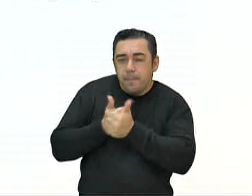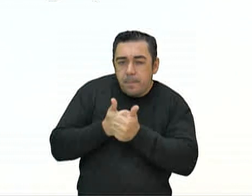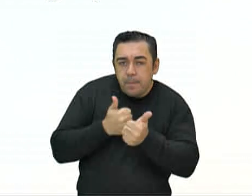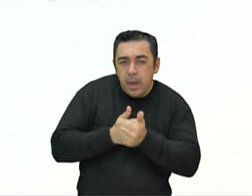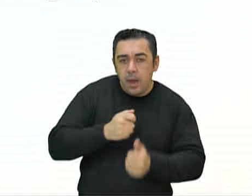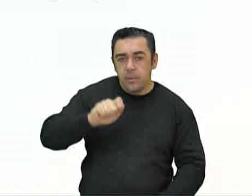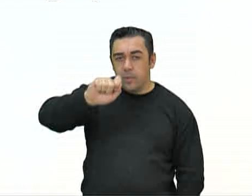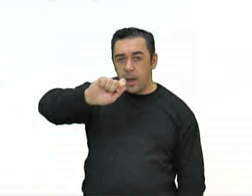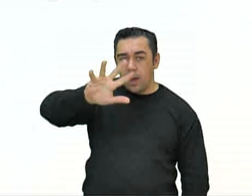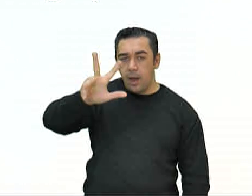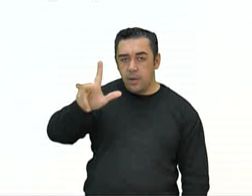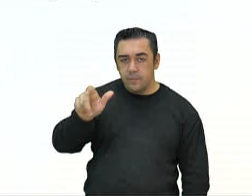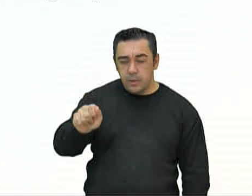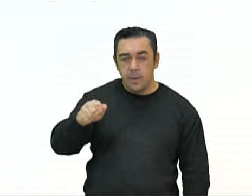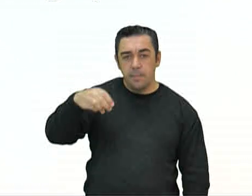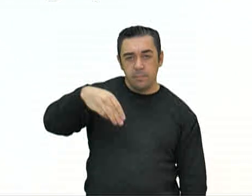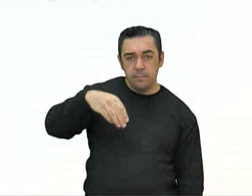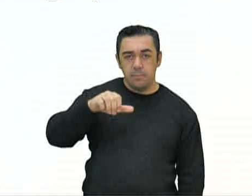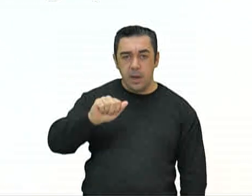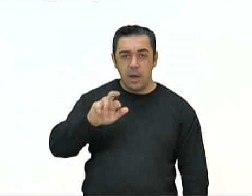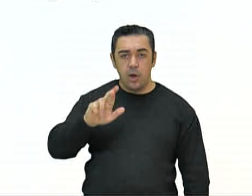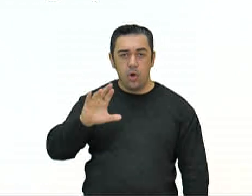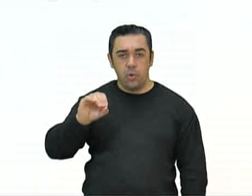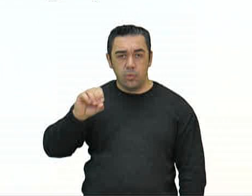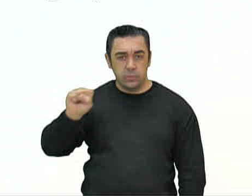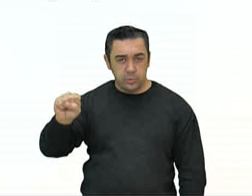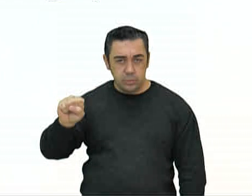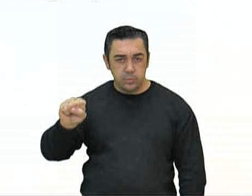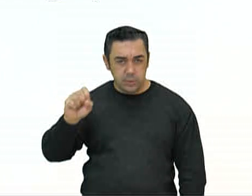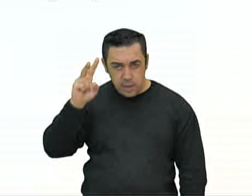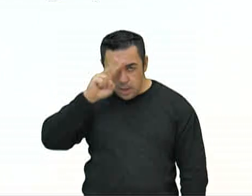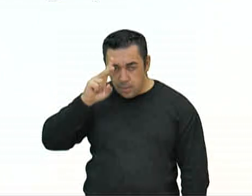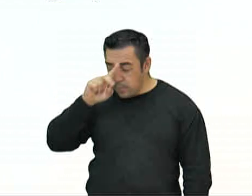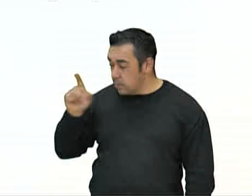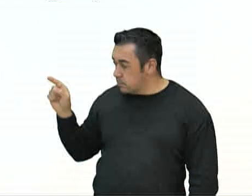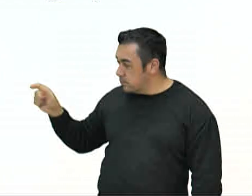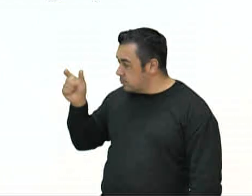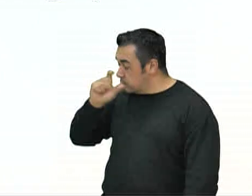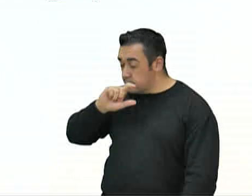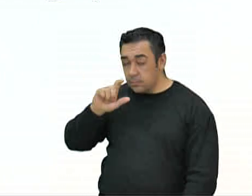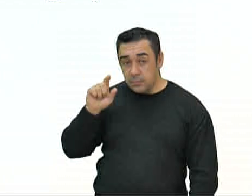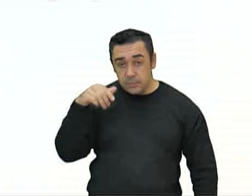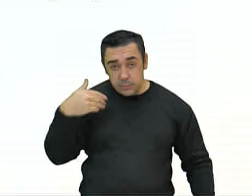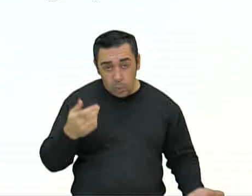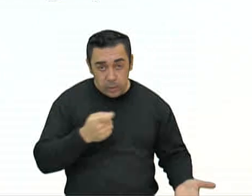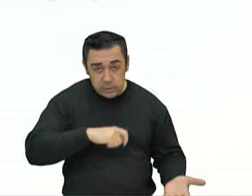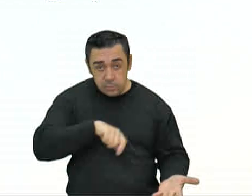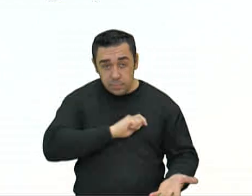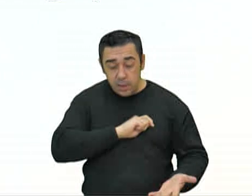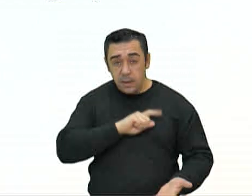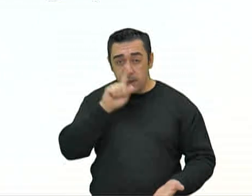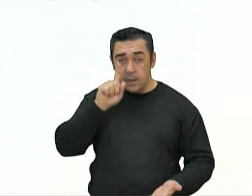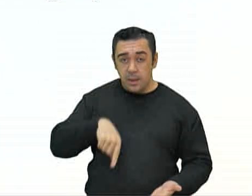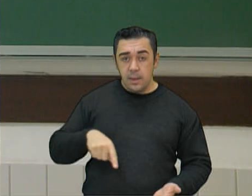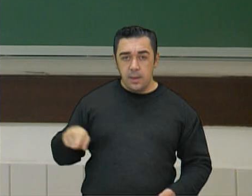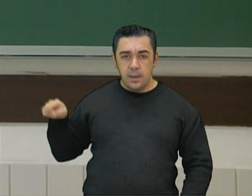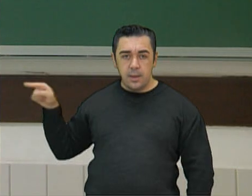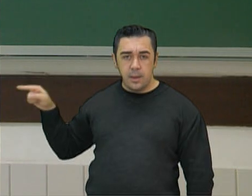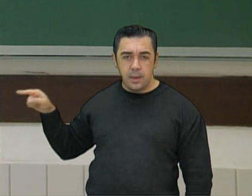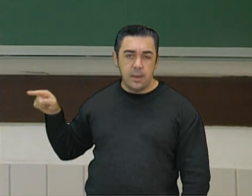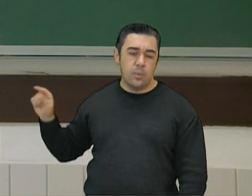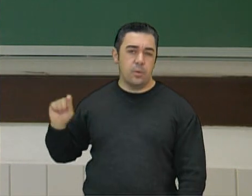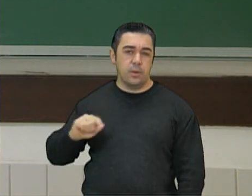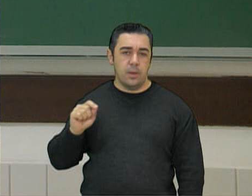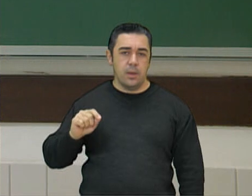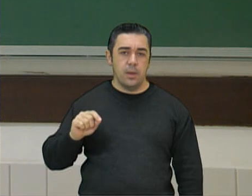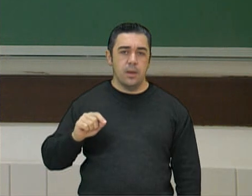africano, Marrocos e Argélia, que é o Estreito de Gibraltar. Então, a Espanha, que fica na Península